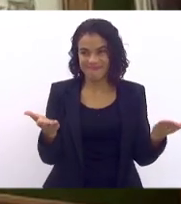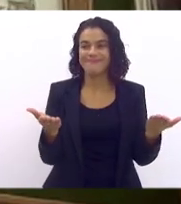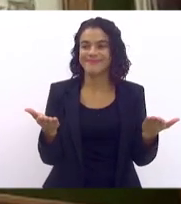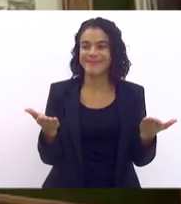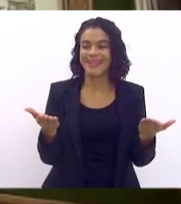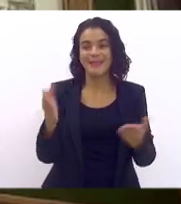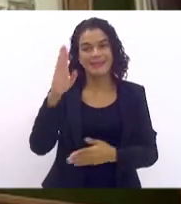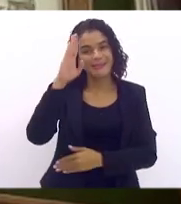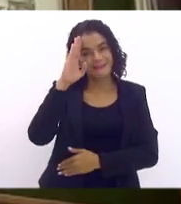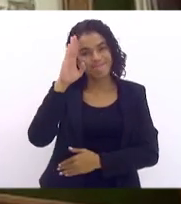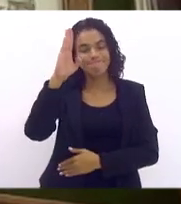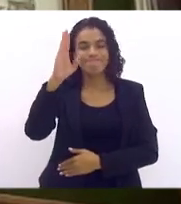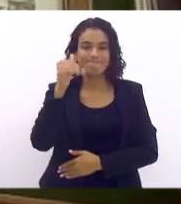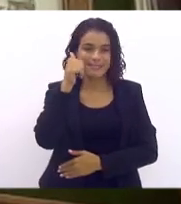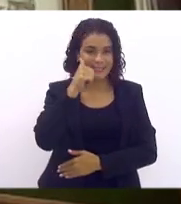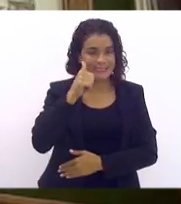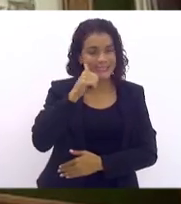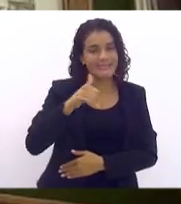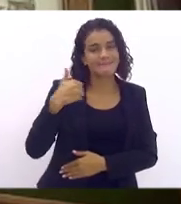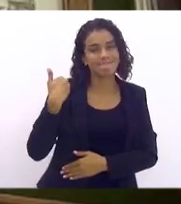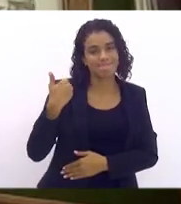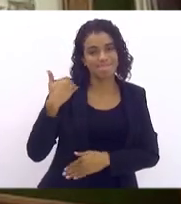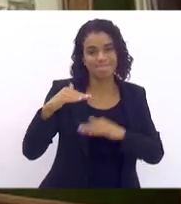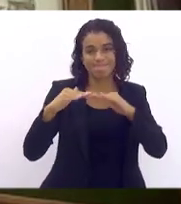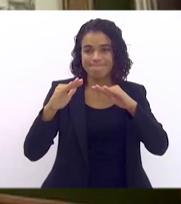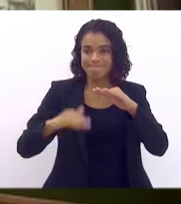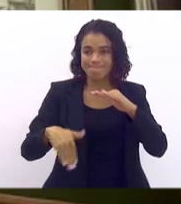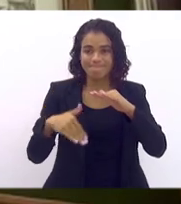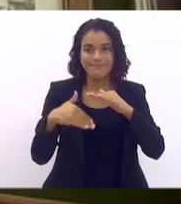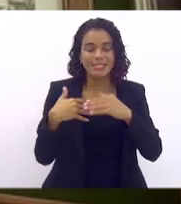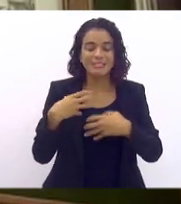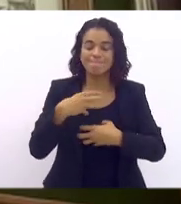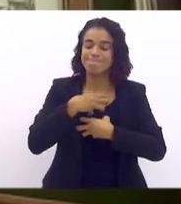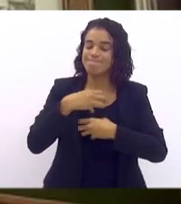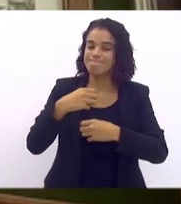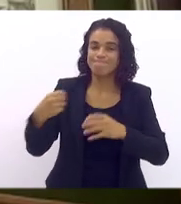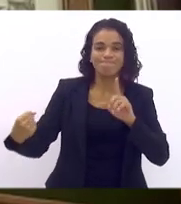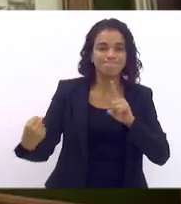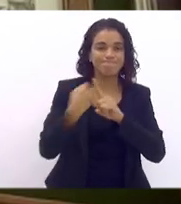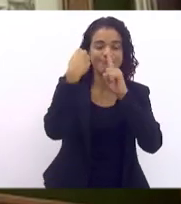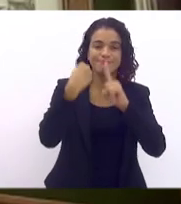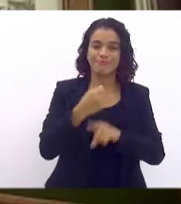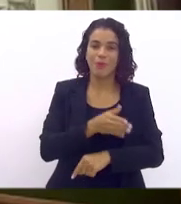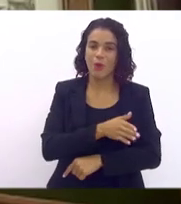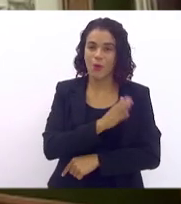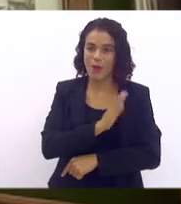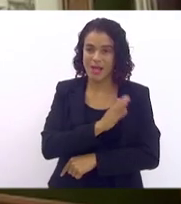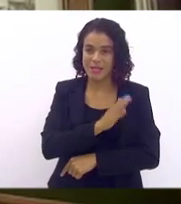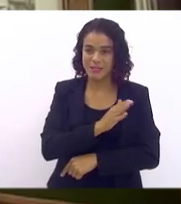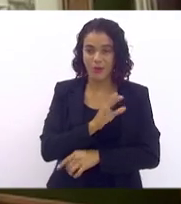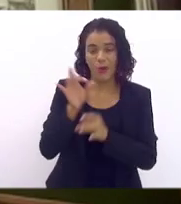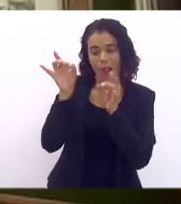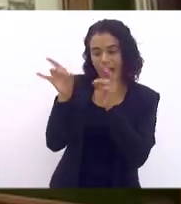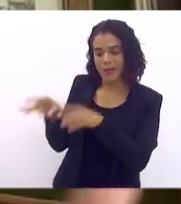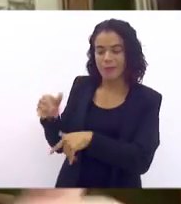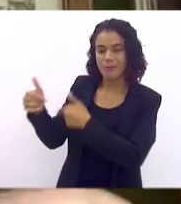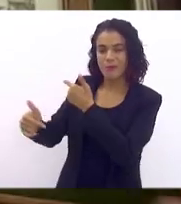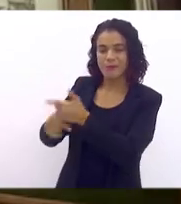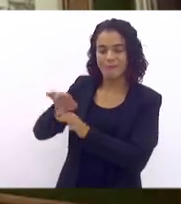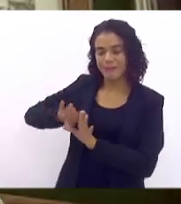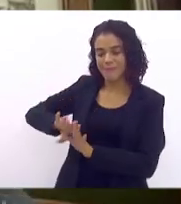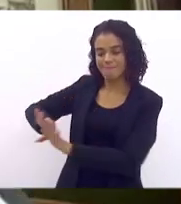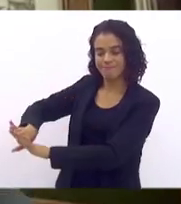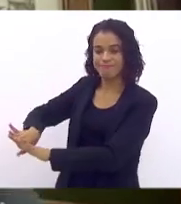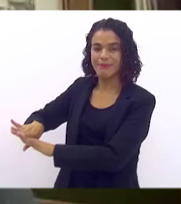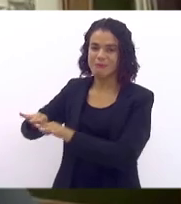e principalmente essas meninas que mexeram demais comigo, mexeram com o meu coração. Eu deixei o meu trabalho de lado para